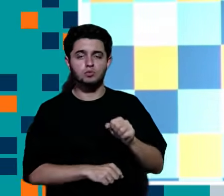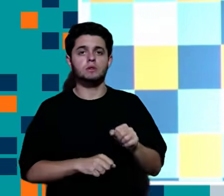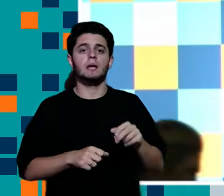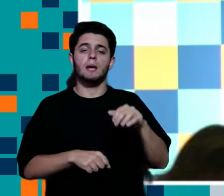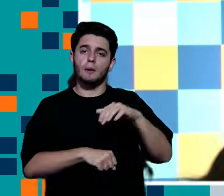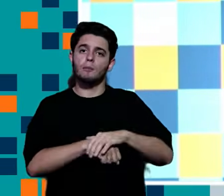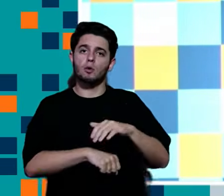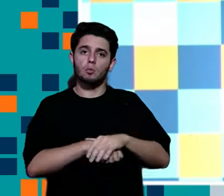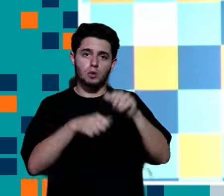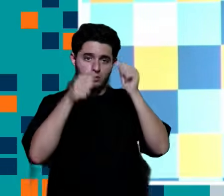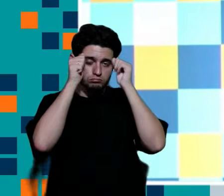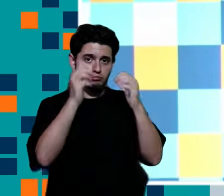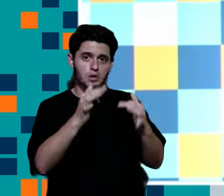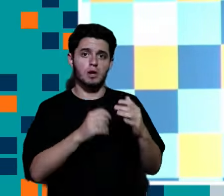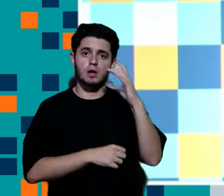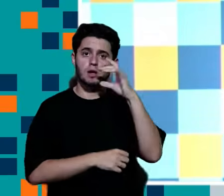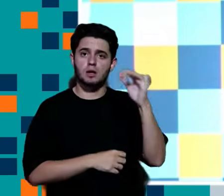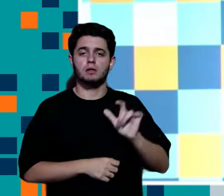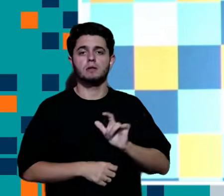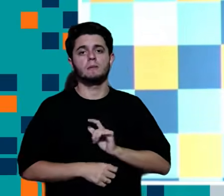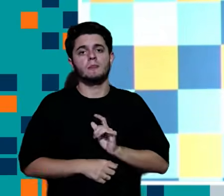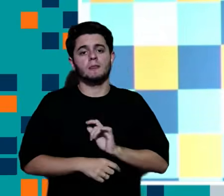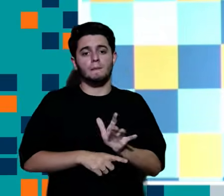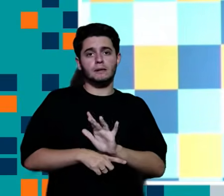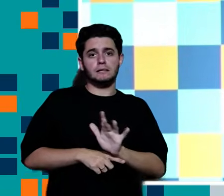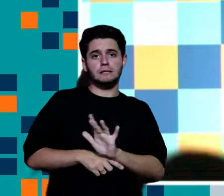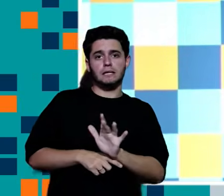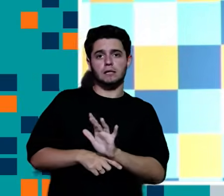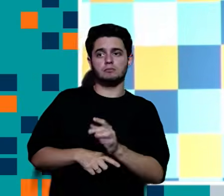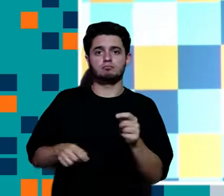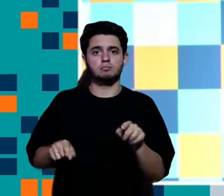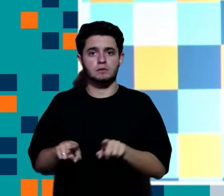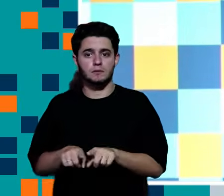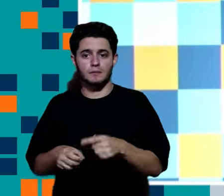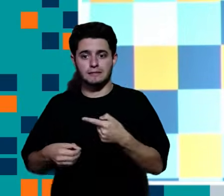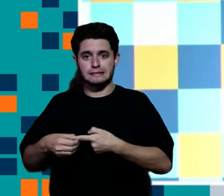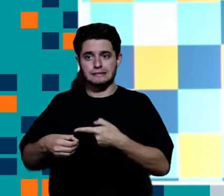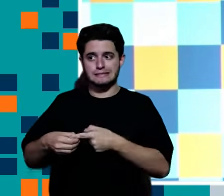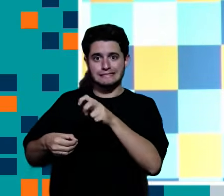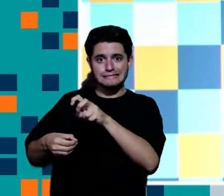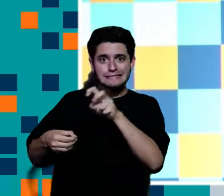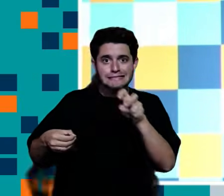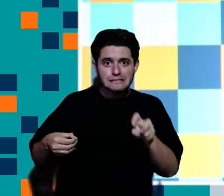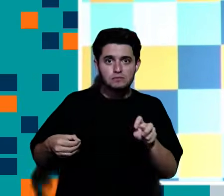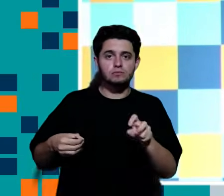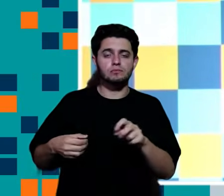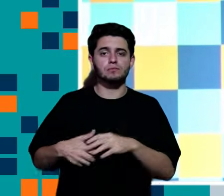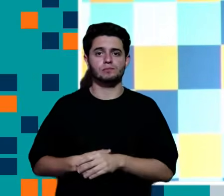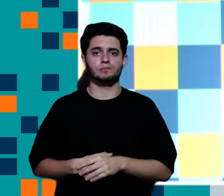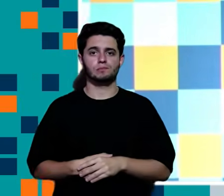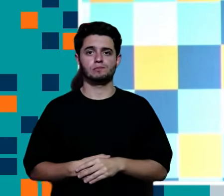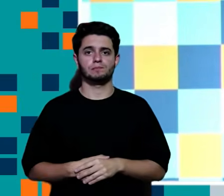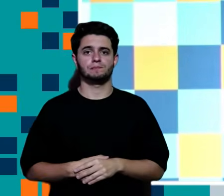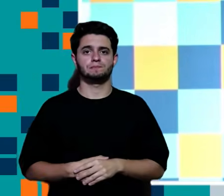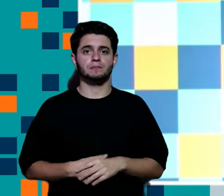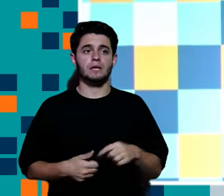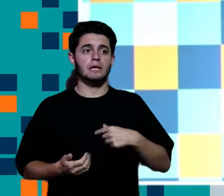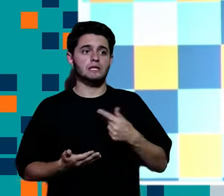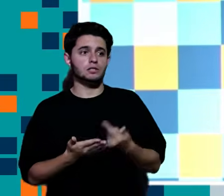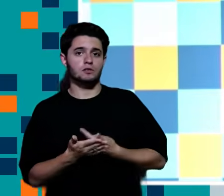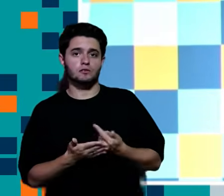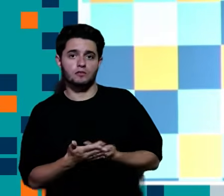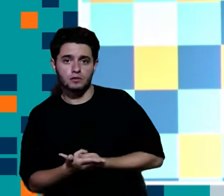se apresentado em mais de 55 cidades nos 6 continentes. Autor do livro best-seller Constructing